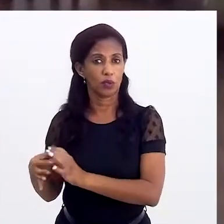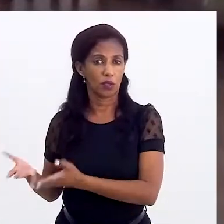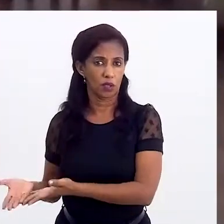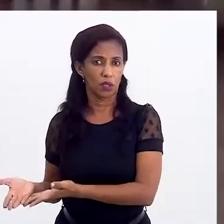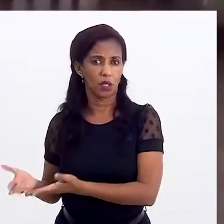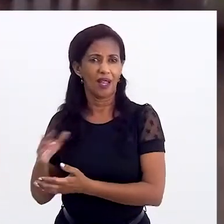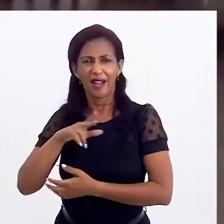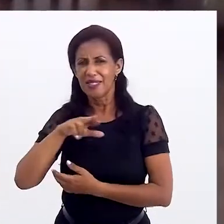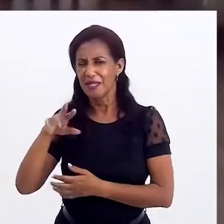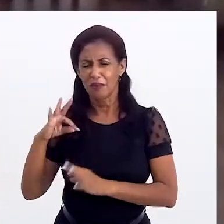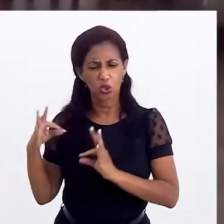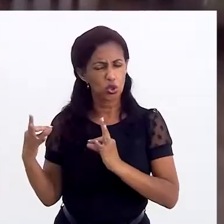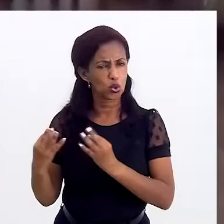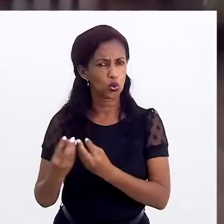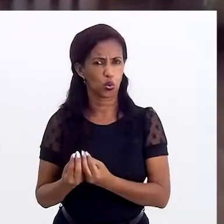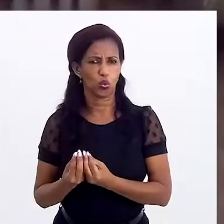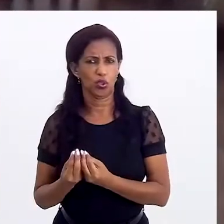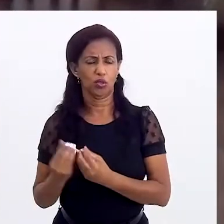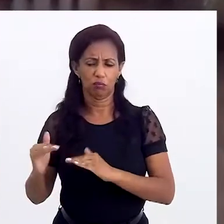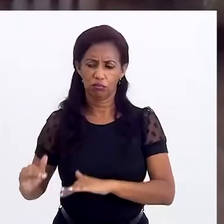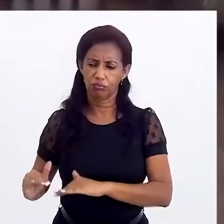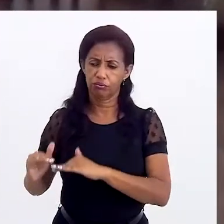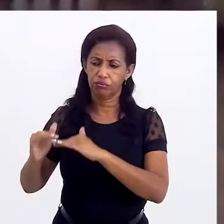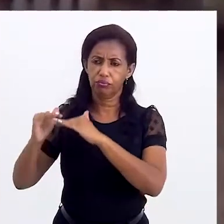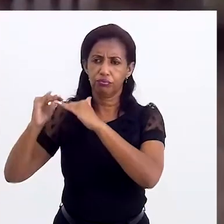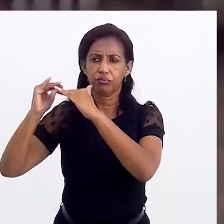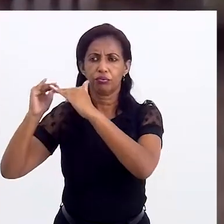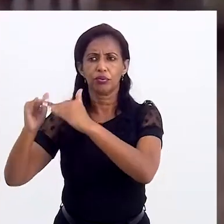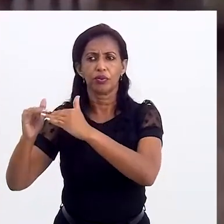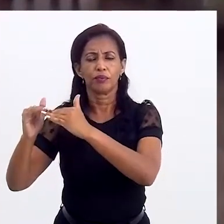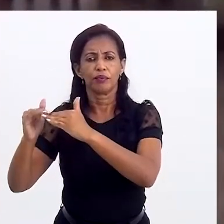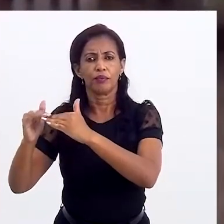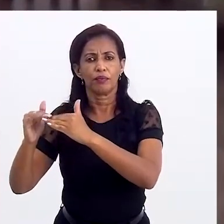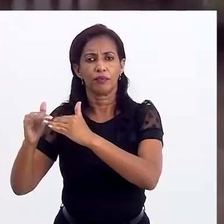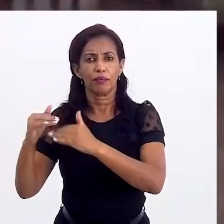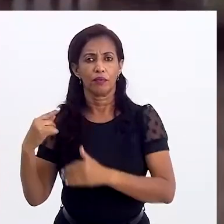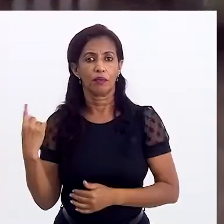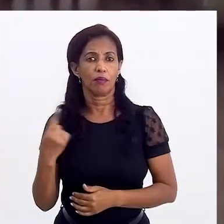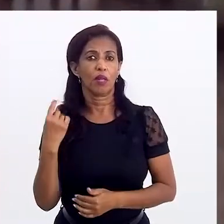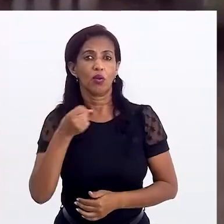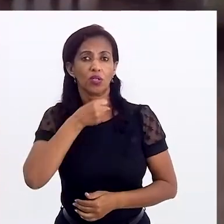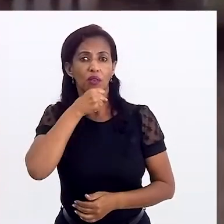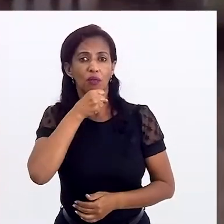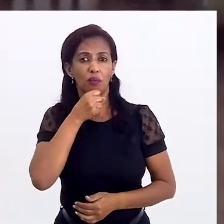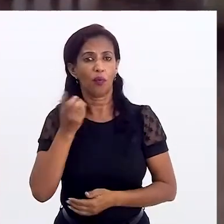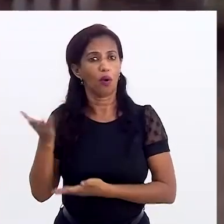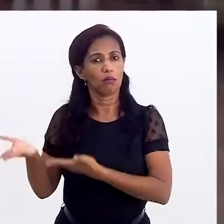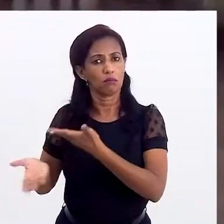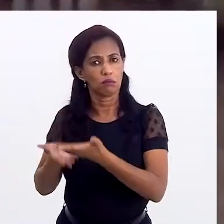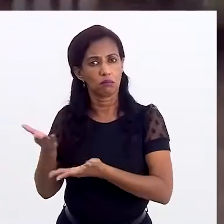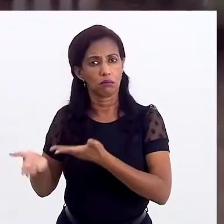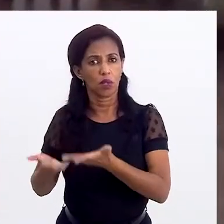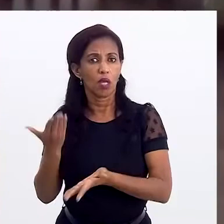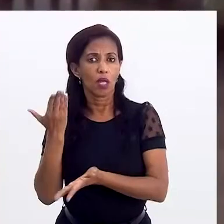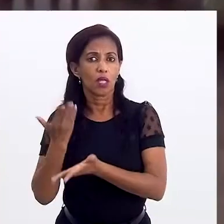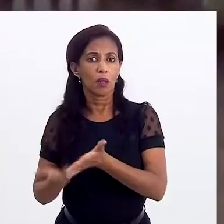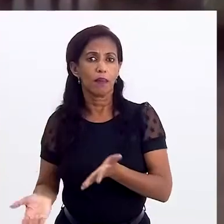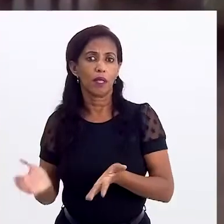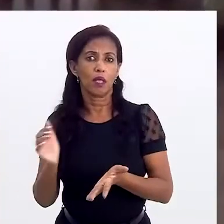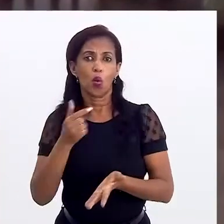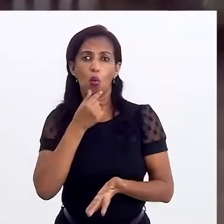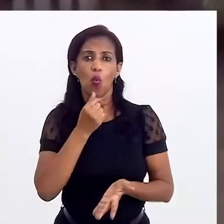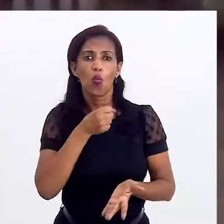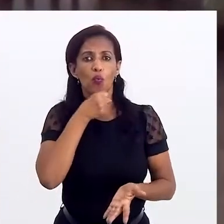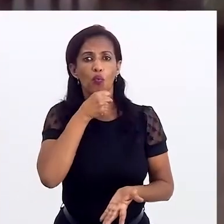as irmãs todas, que foram criadas pela nossa avó, que perdeu o marido muito